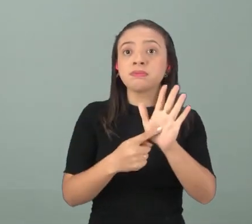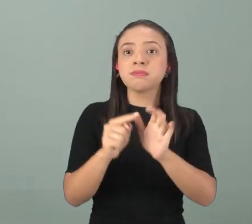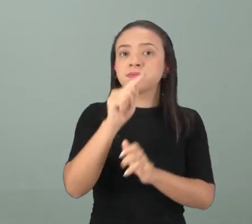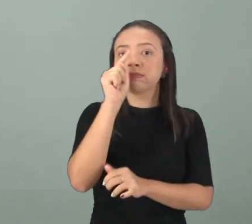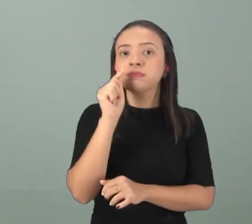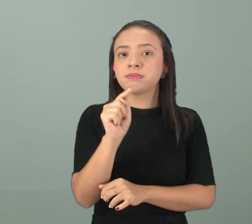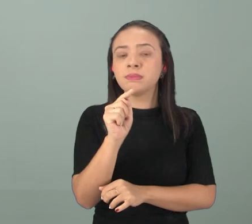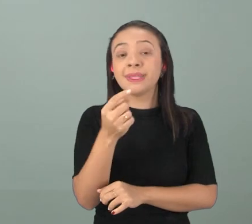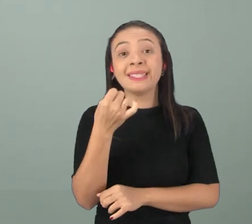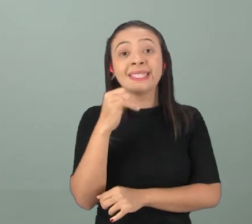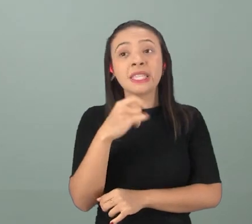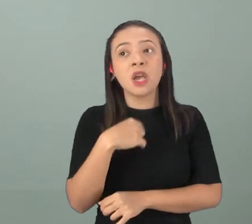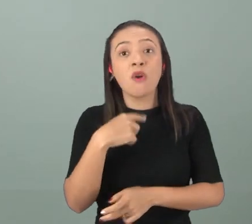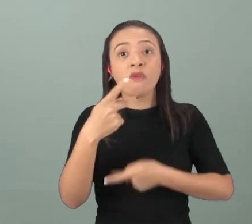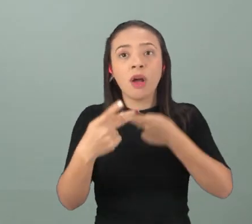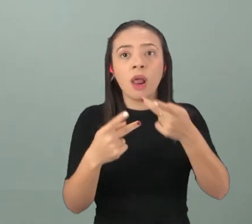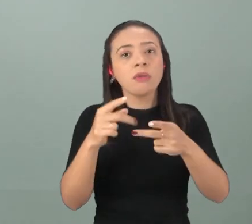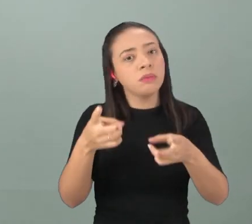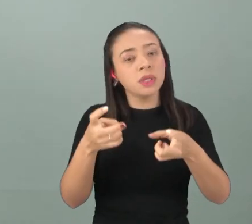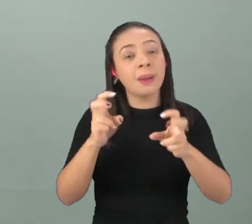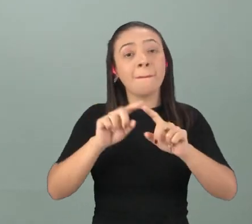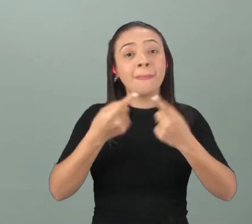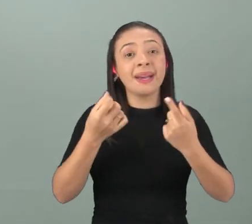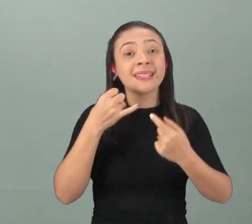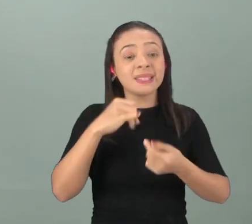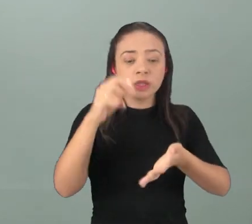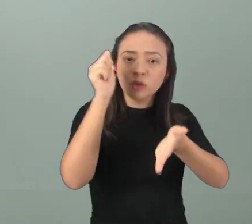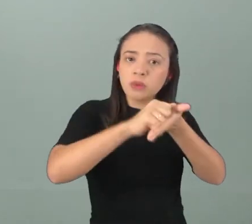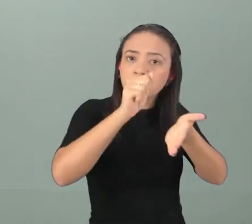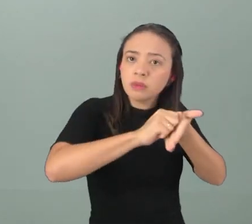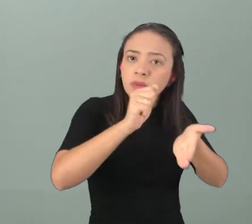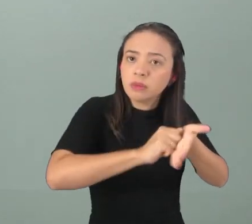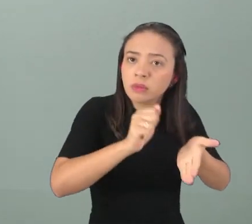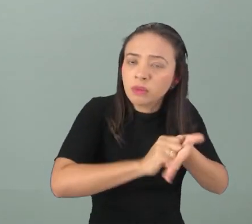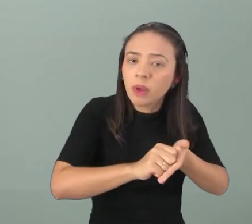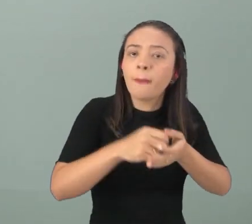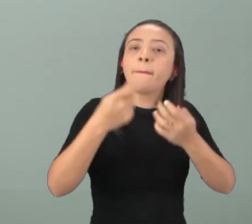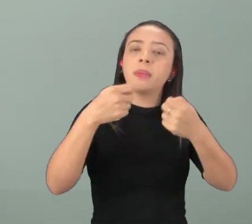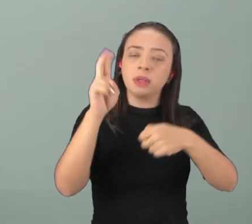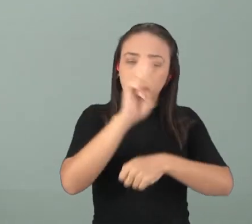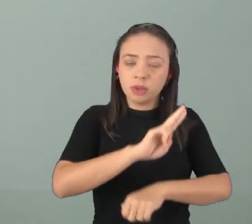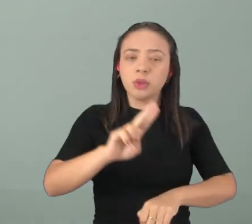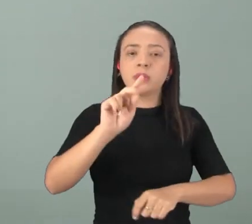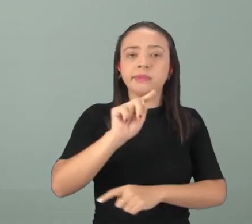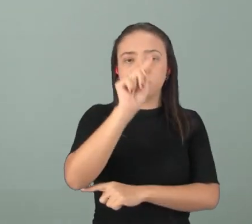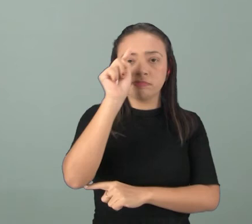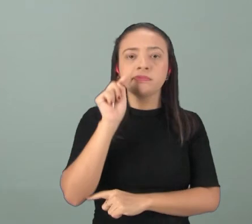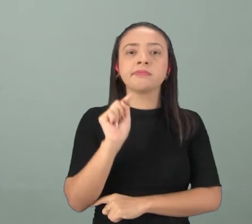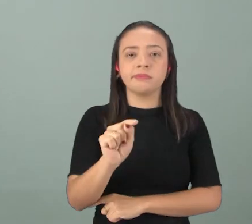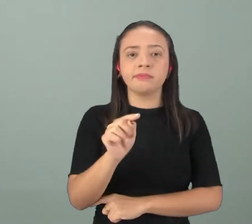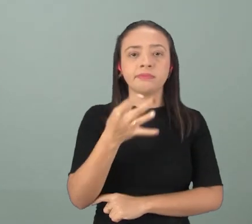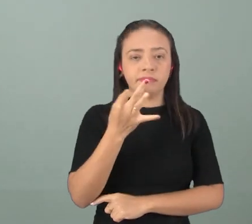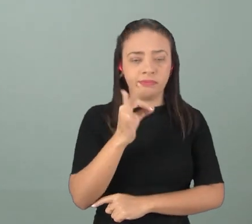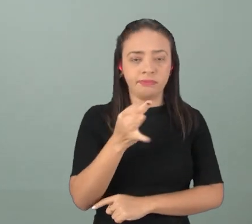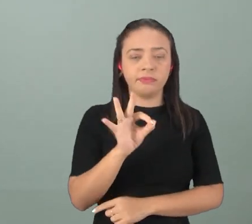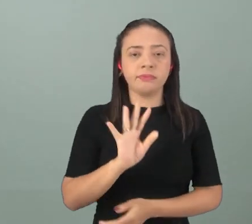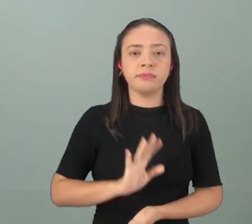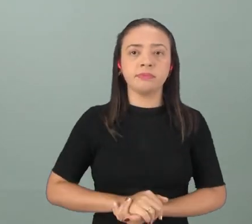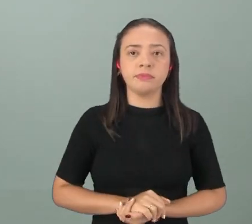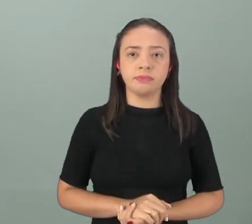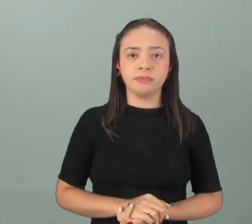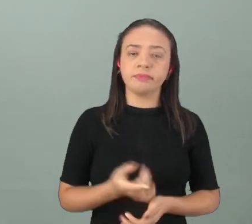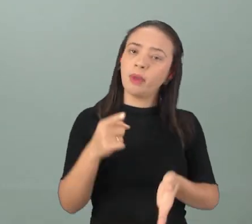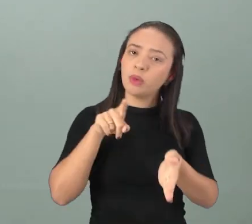que eu falo, você percebe que eu estou perguntando, mas quando você vai registrar, para indicar que é uma pergunta, você usa os sinais indicados, né?